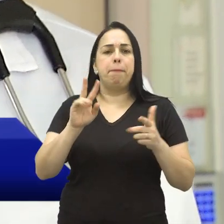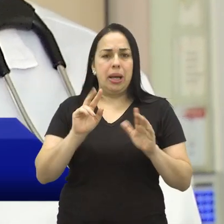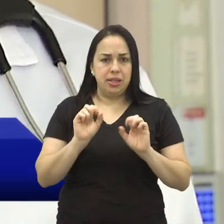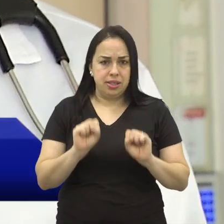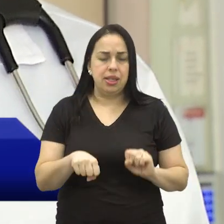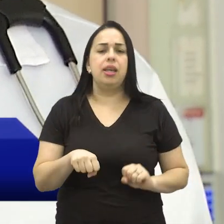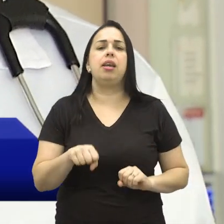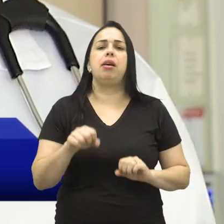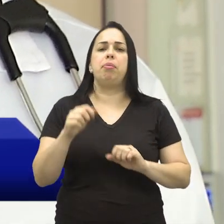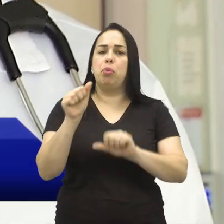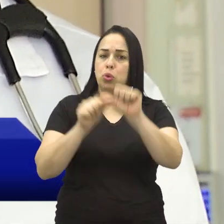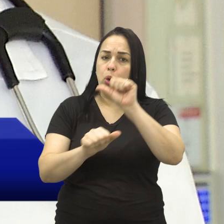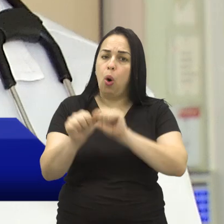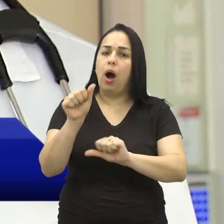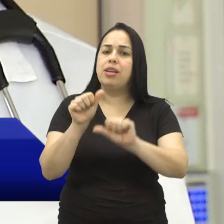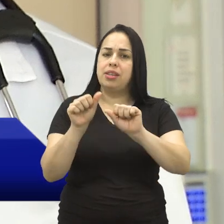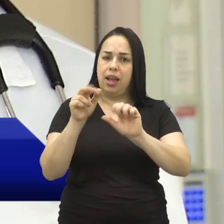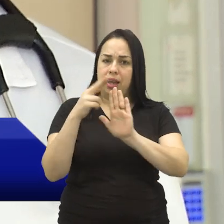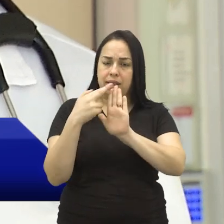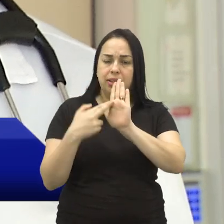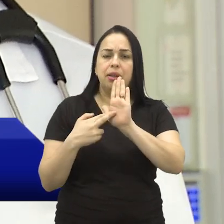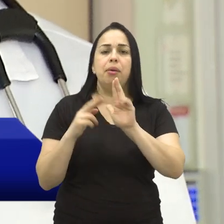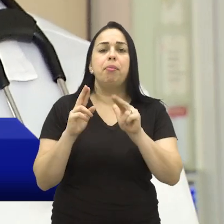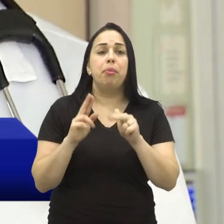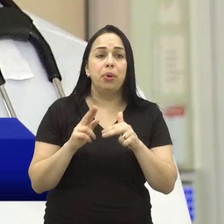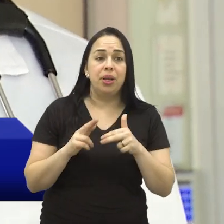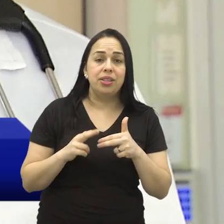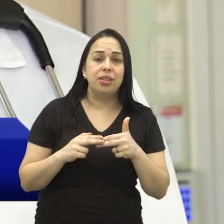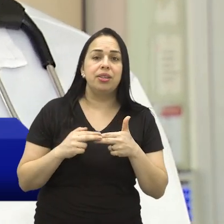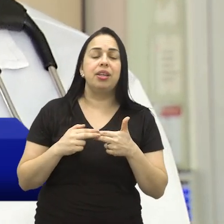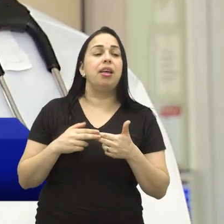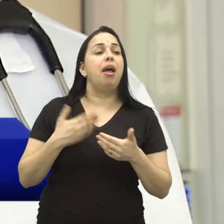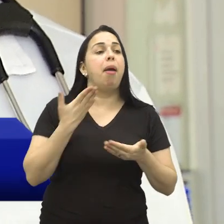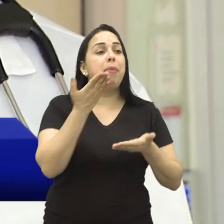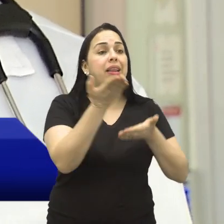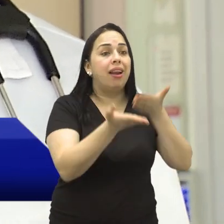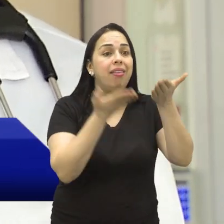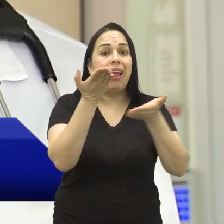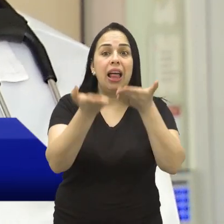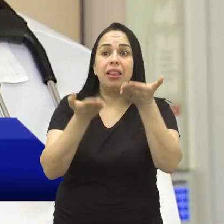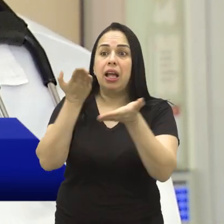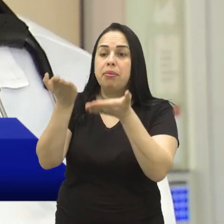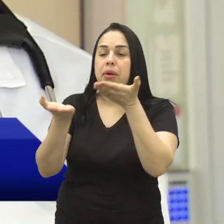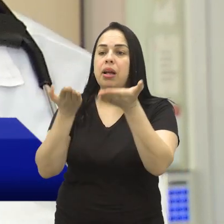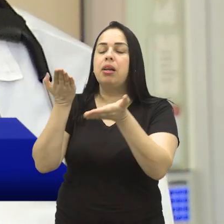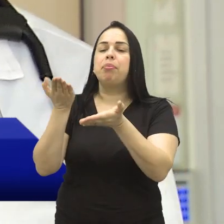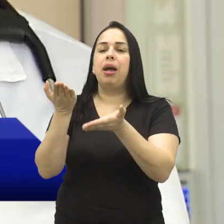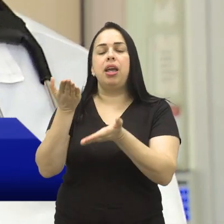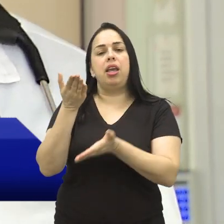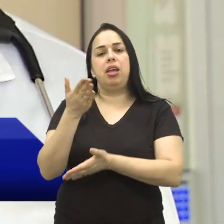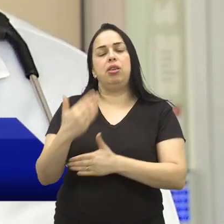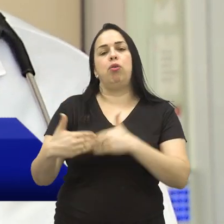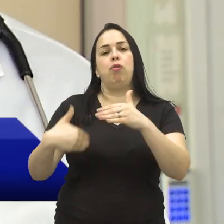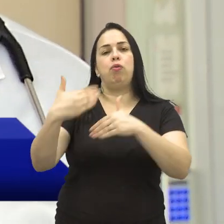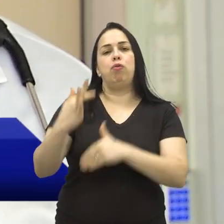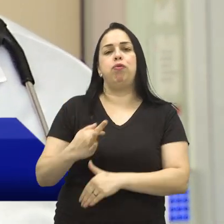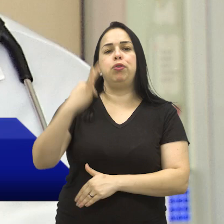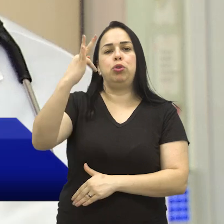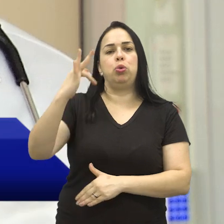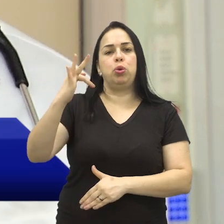do critério para hipertensão. Então, isso motiva tratar mais pacientes para evitar mais riscos